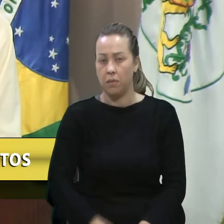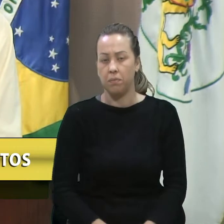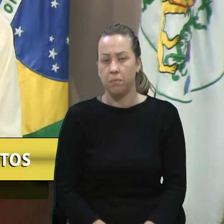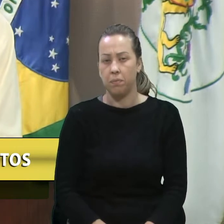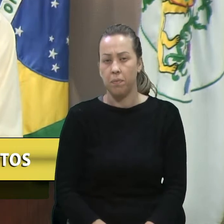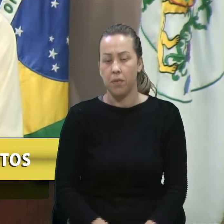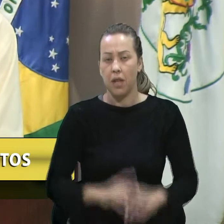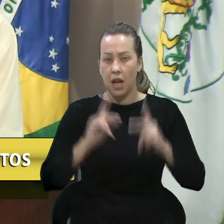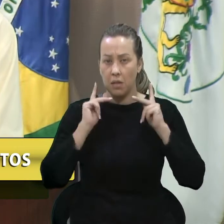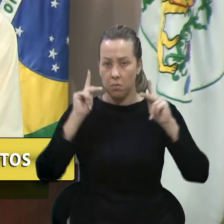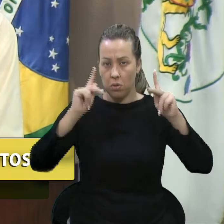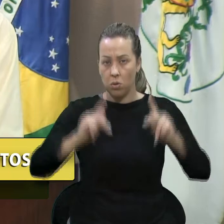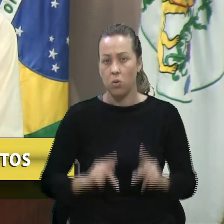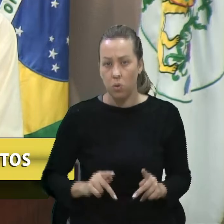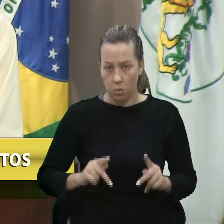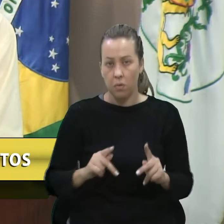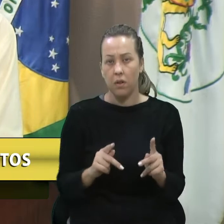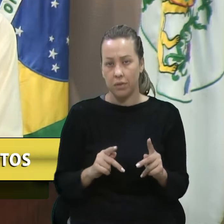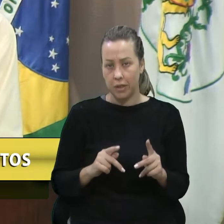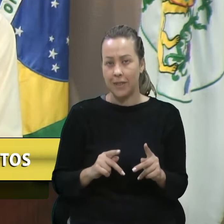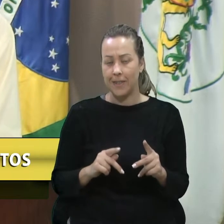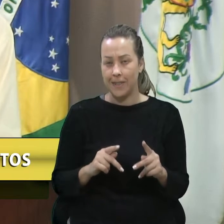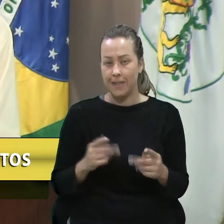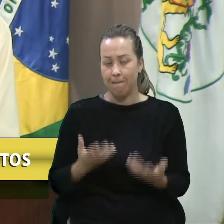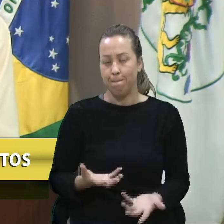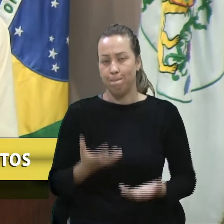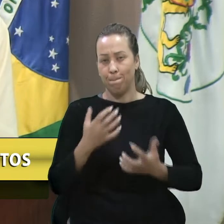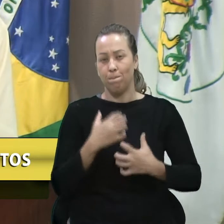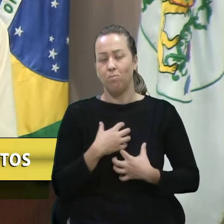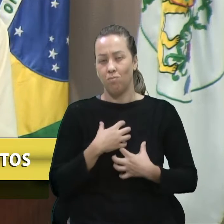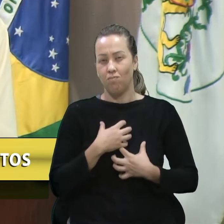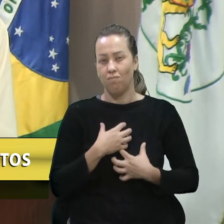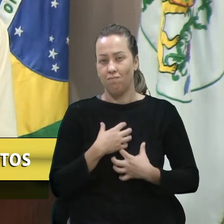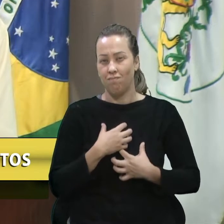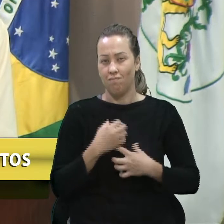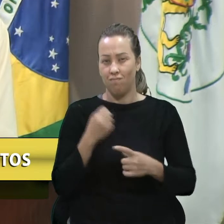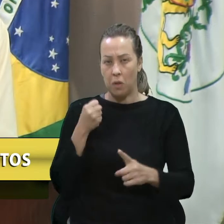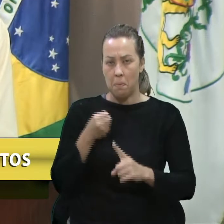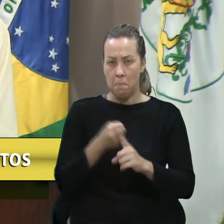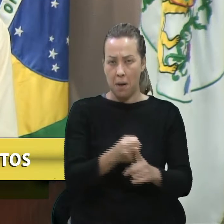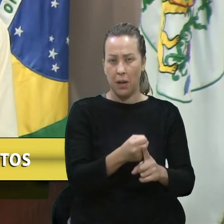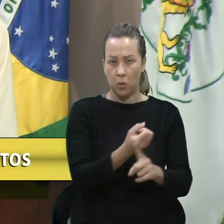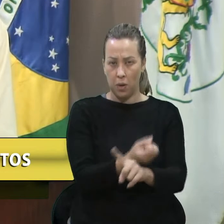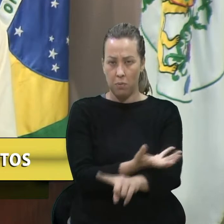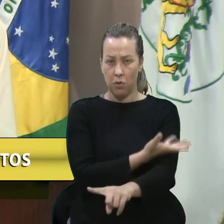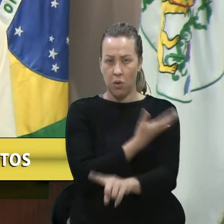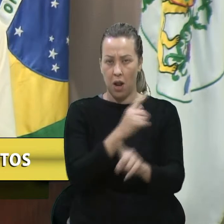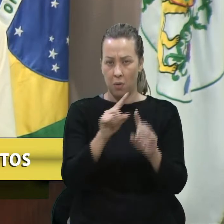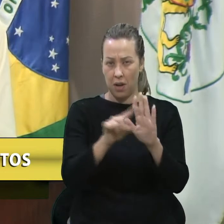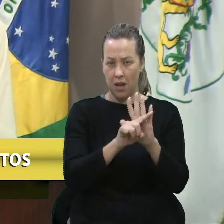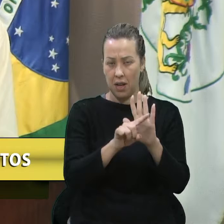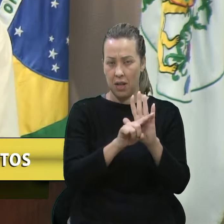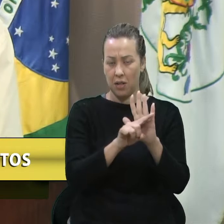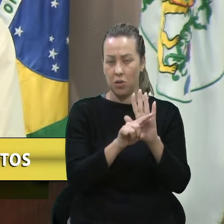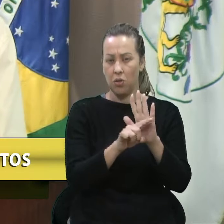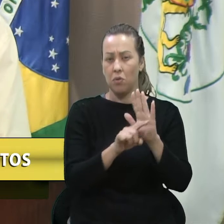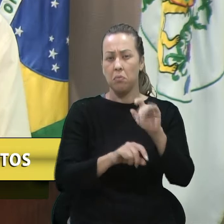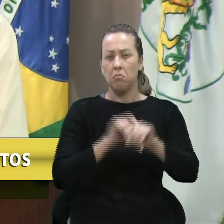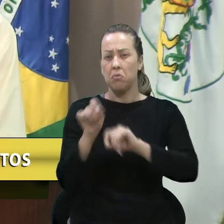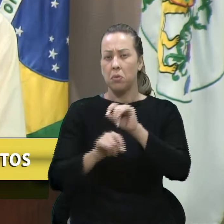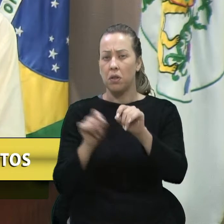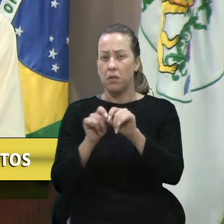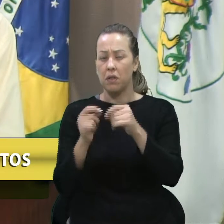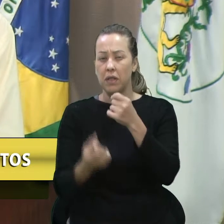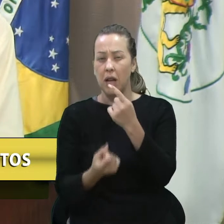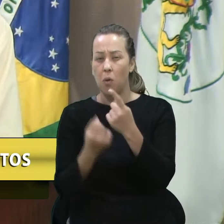As pessoas, quando estão sobre um forte impacto emocional negativo, eles procuram